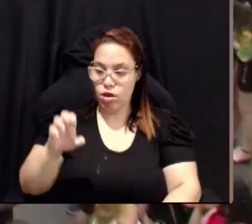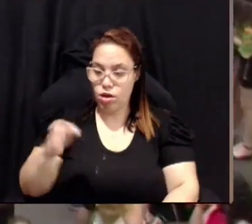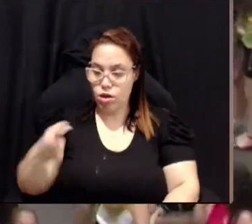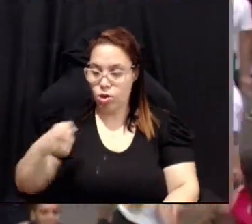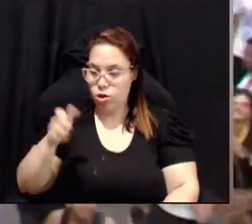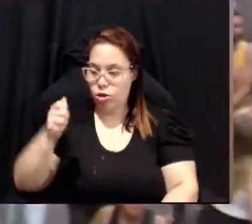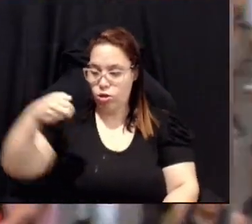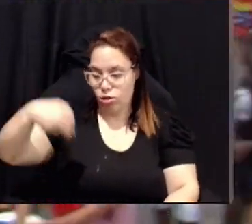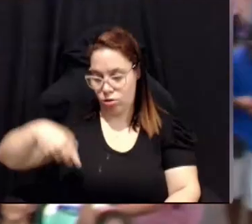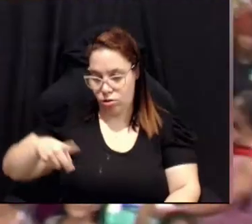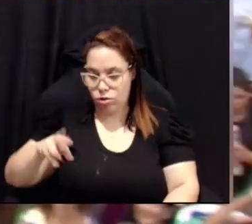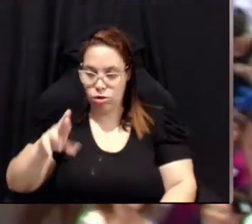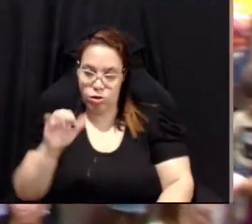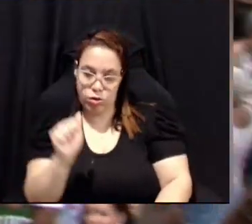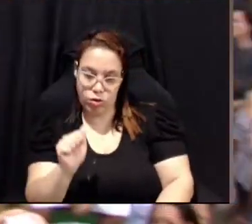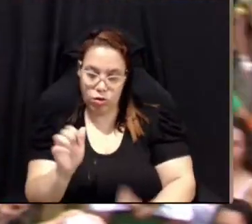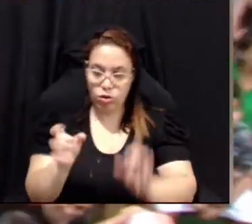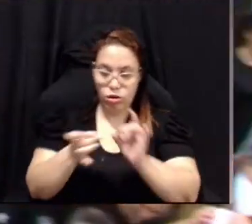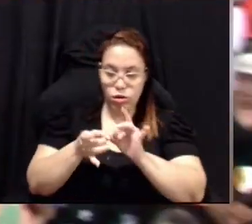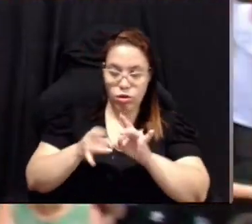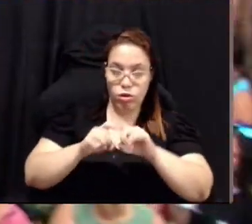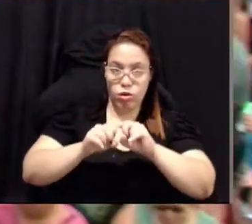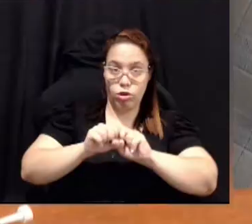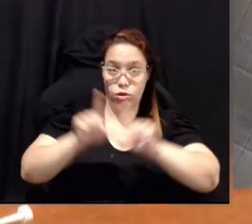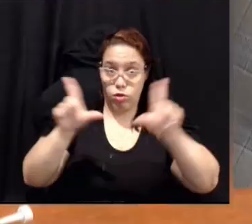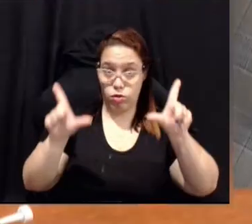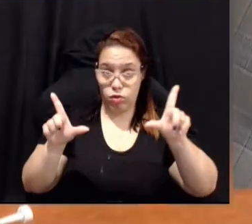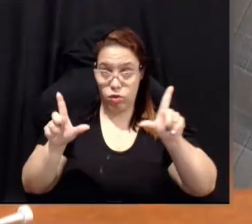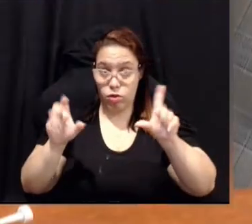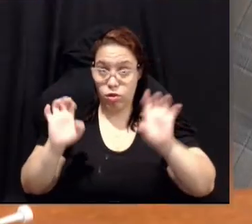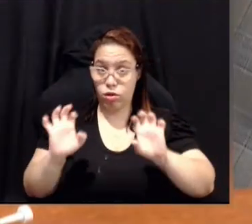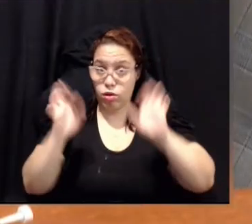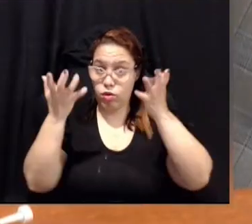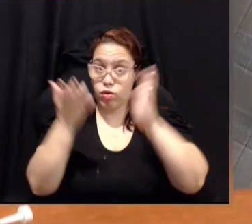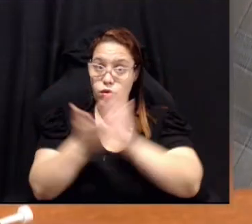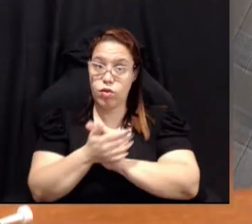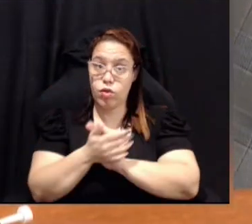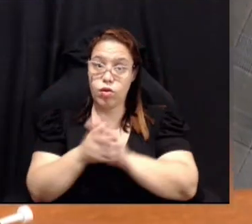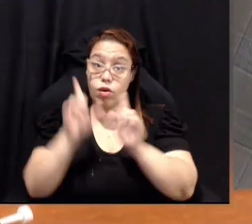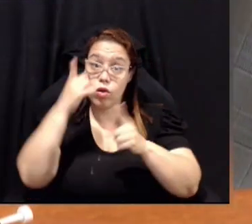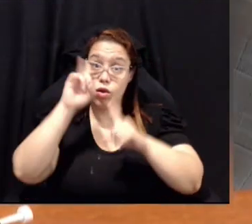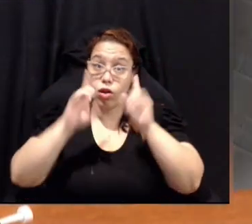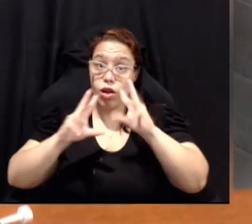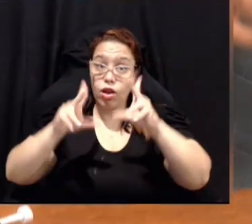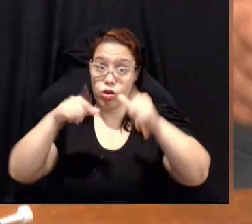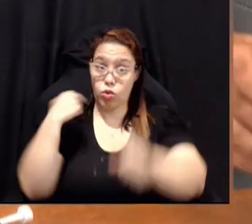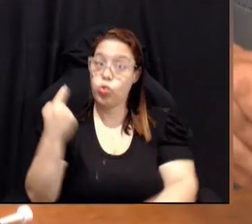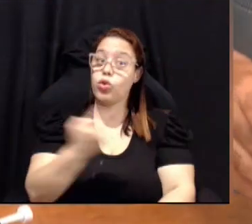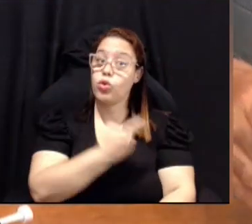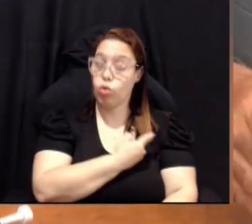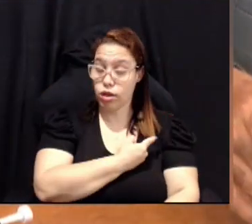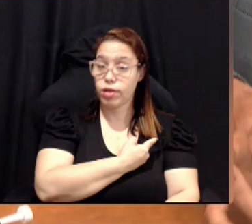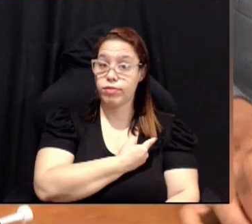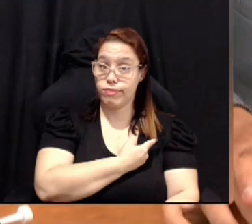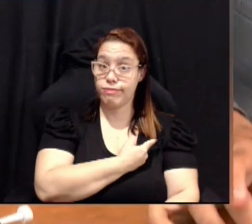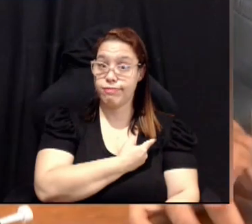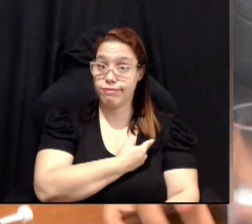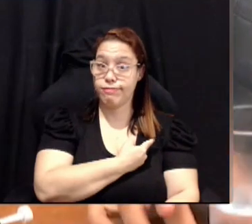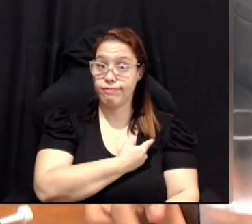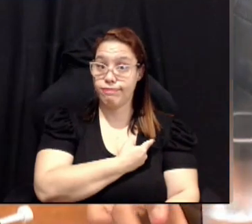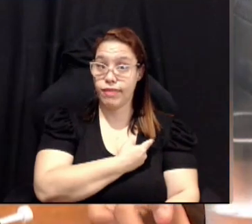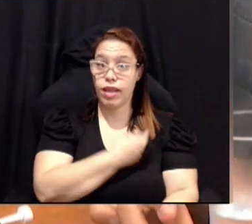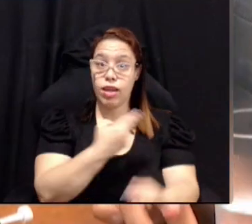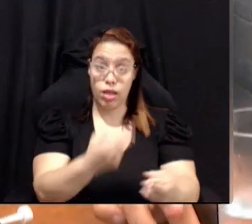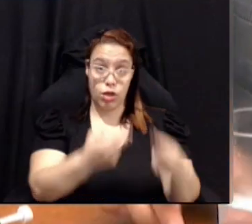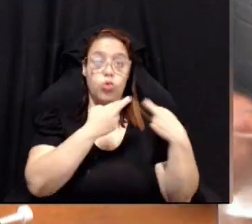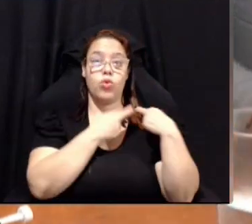a união de todos para a realização da festa. O carnaval é de todos nós, ao mesmo tempo uma responsabilidade de